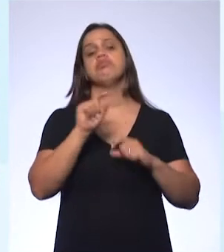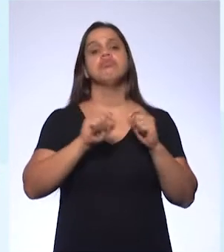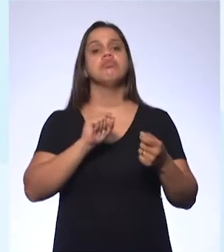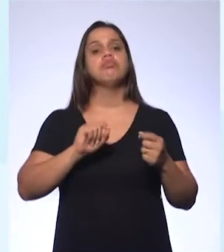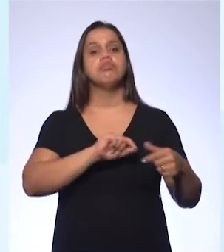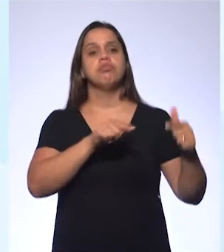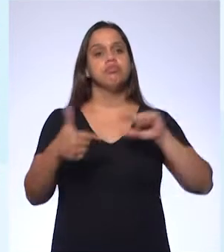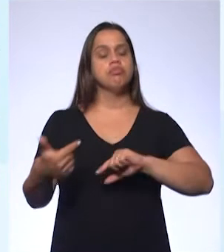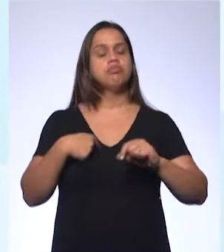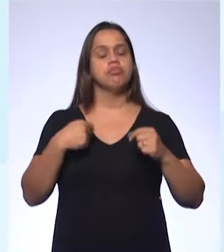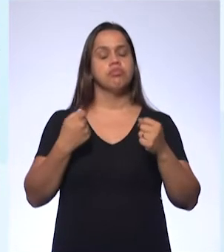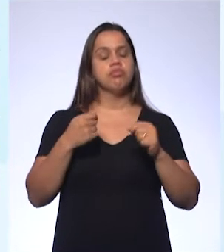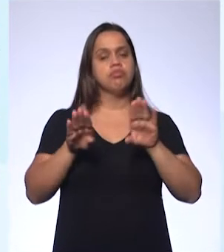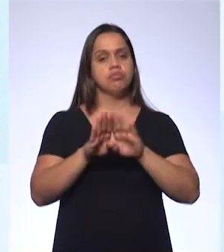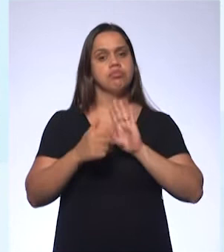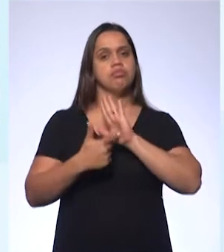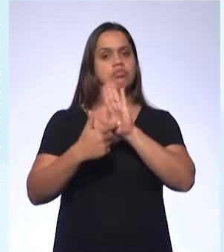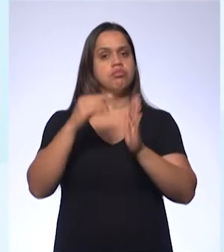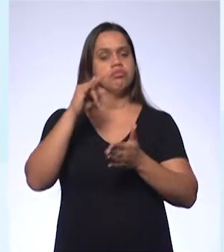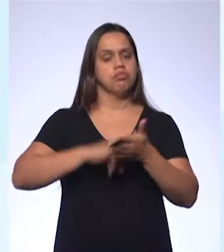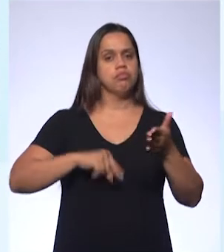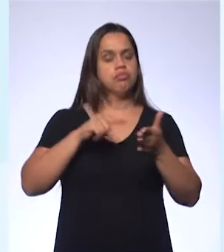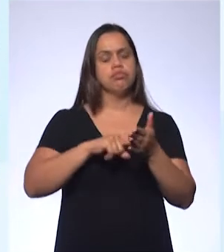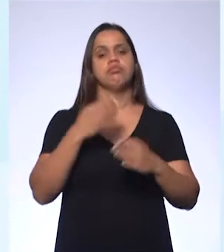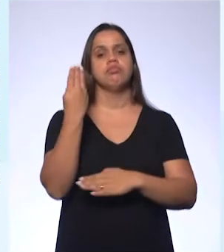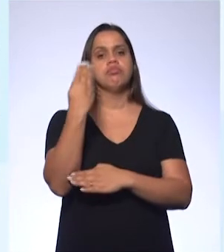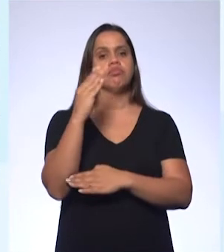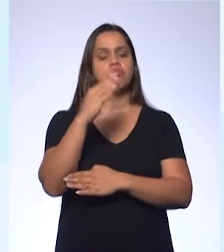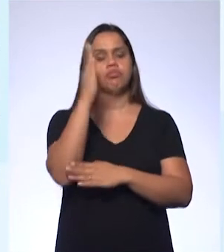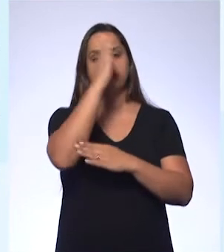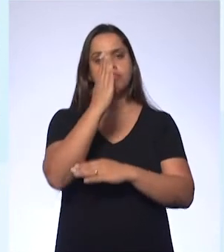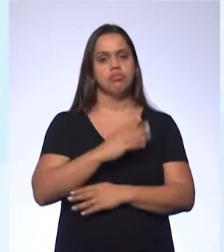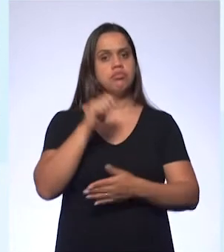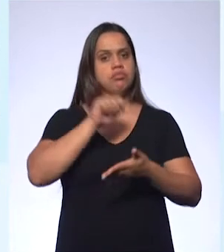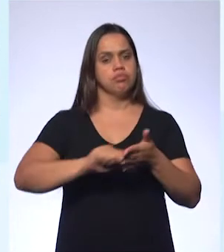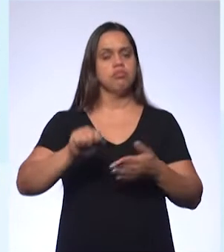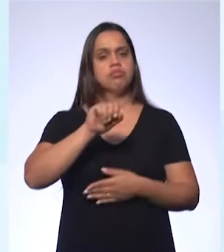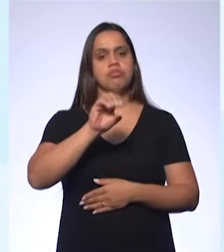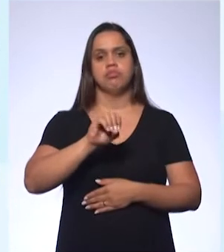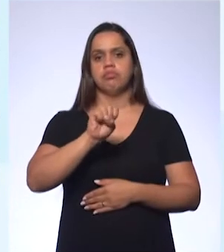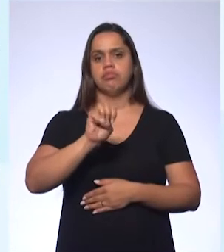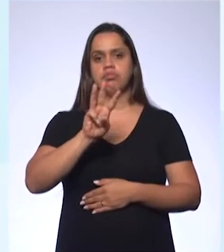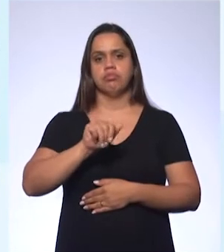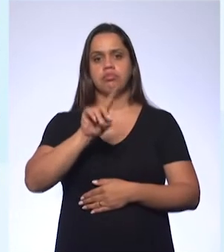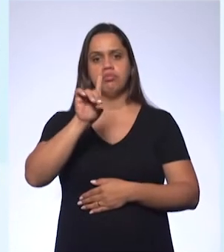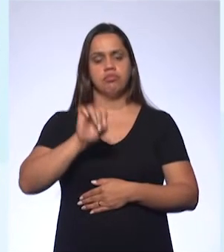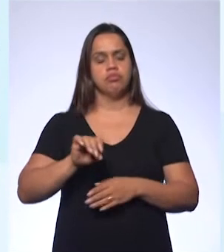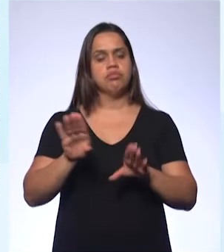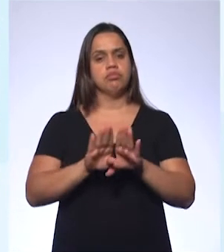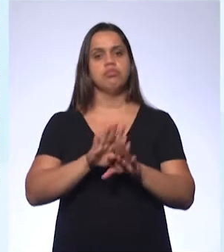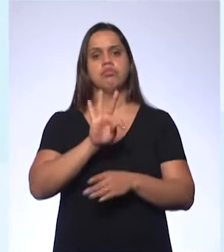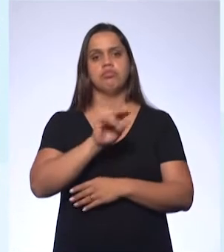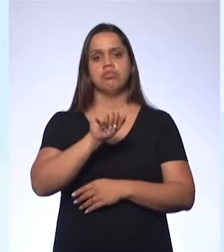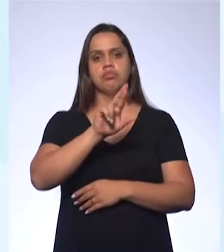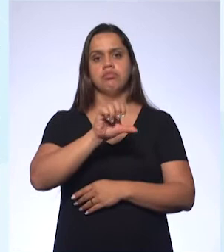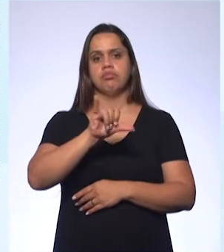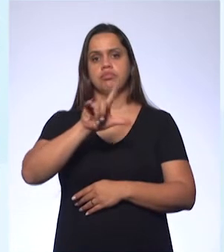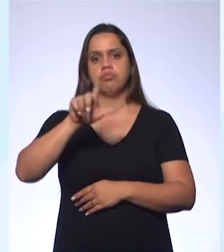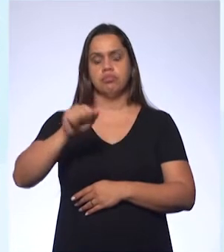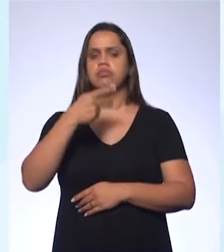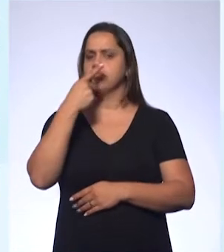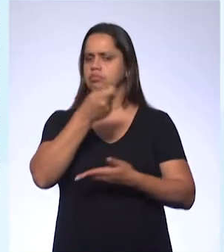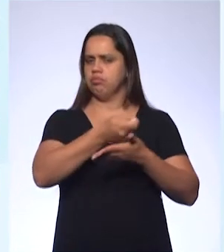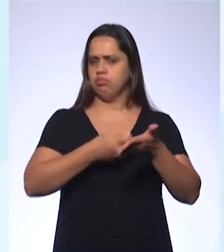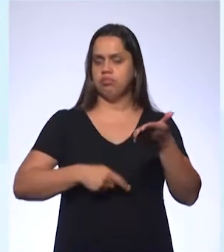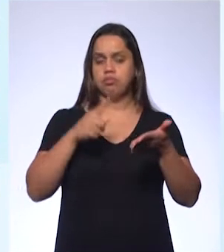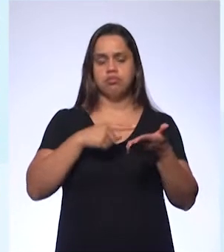Pau-Brasil, de 1924, que foi escrito por Oswald de Andrade e pela Tarsila, né, onde eles discorriam sobre uma maior identidade nacional nas